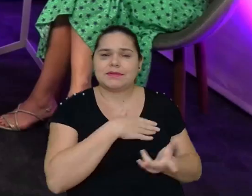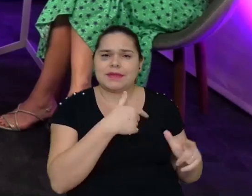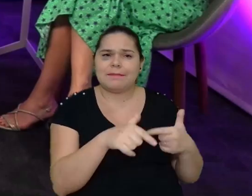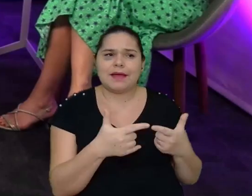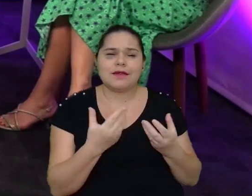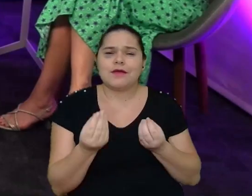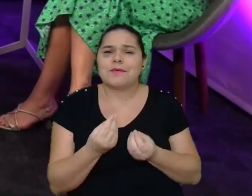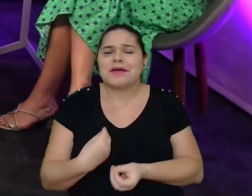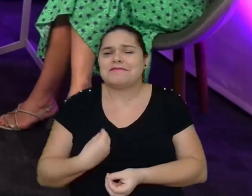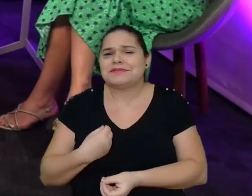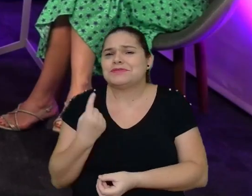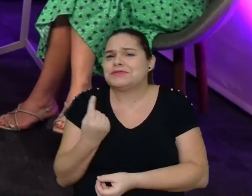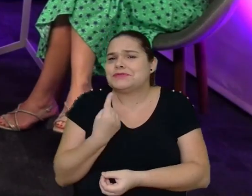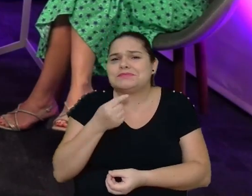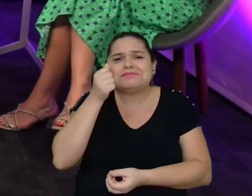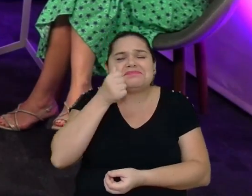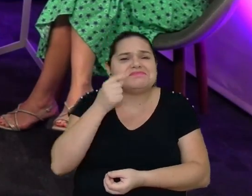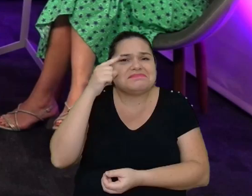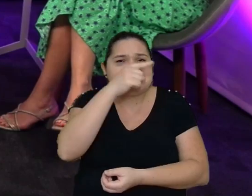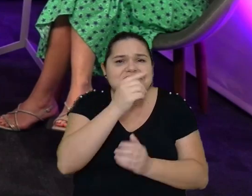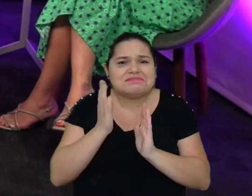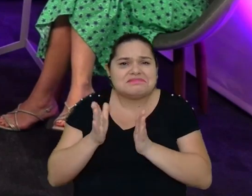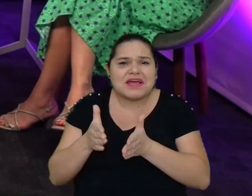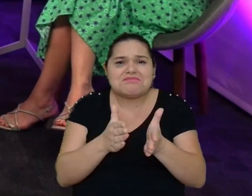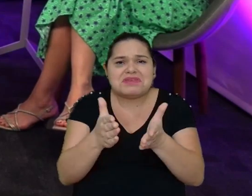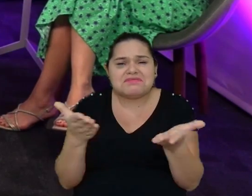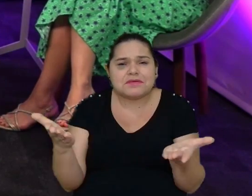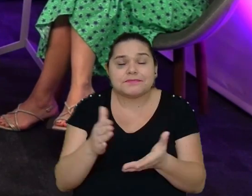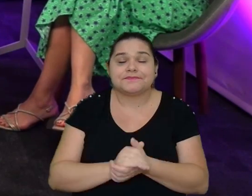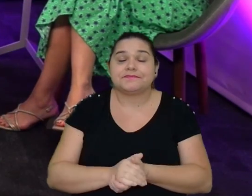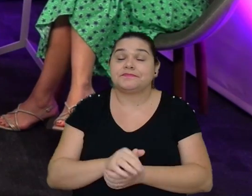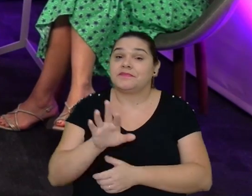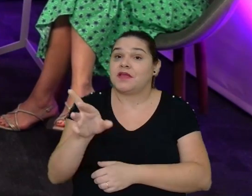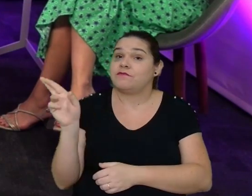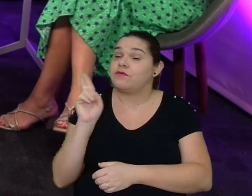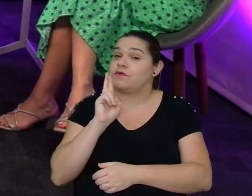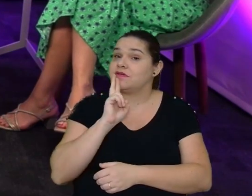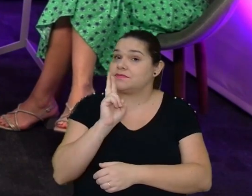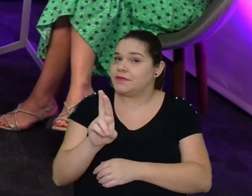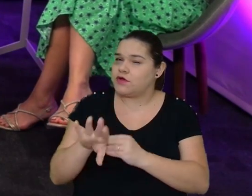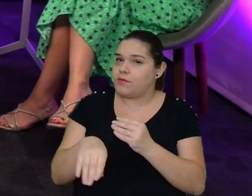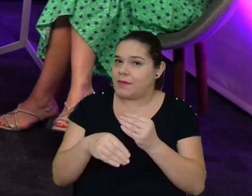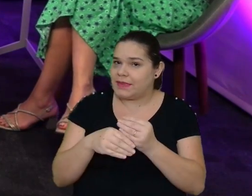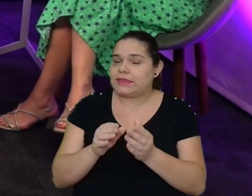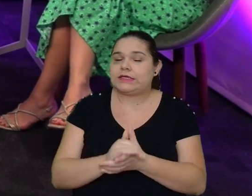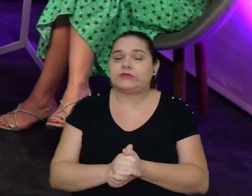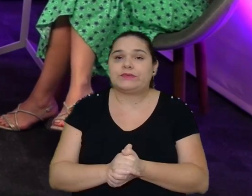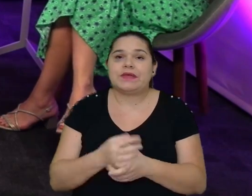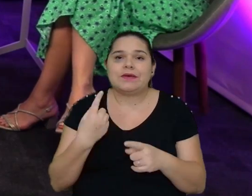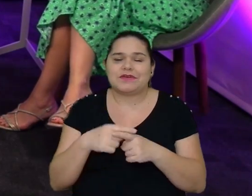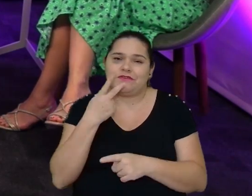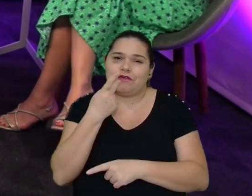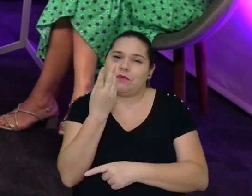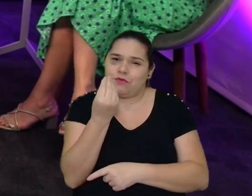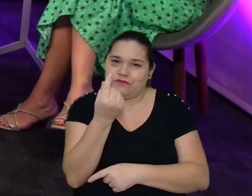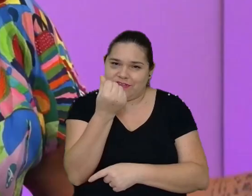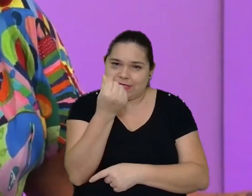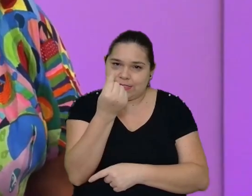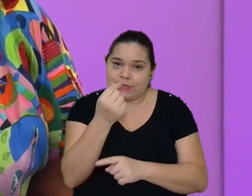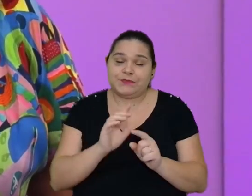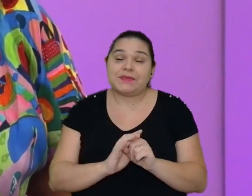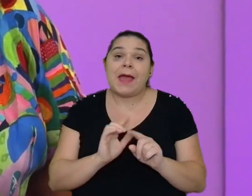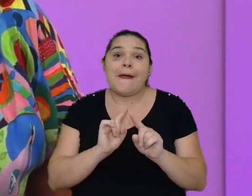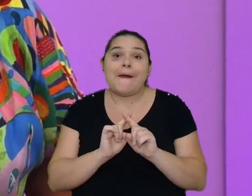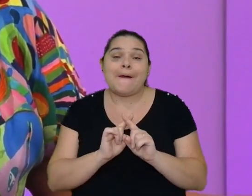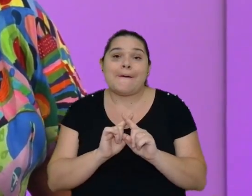nesse processo? Eu acho que vou responder juntando com o que ela acabou de falar, porque a gente trouxe muito a questão financeira. Mas tem toda uma